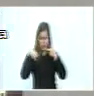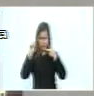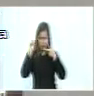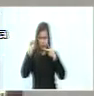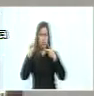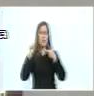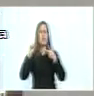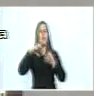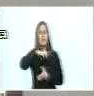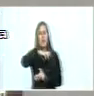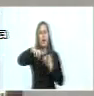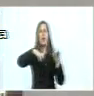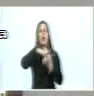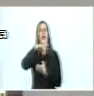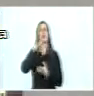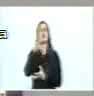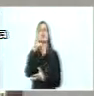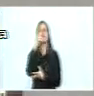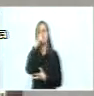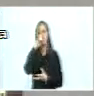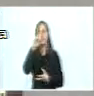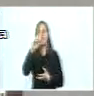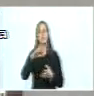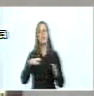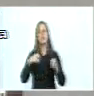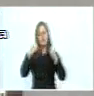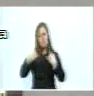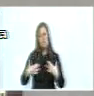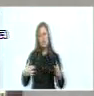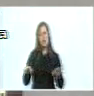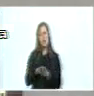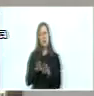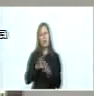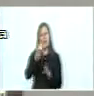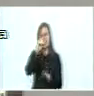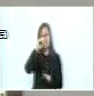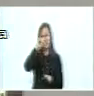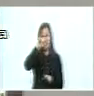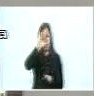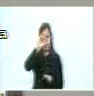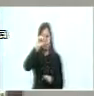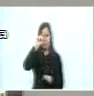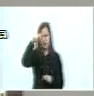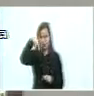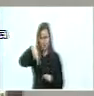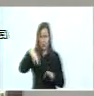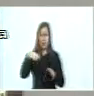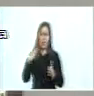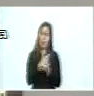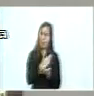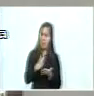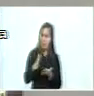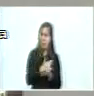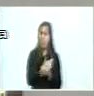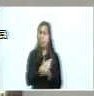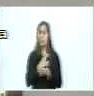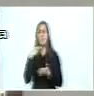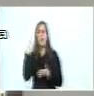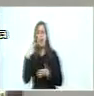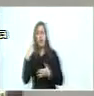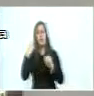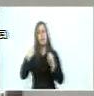greve do SEMAD, e dizer para você, Darilson, como já houve pronunciamentos de alguns